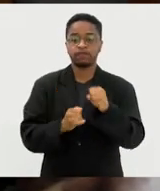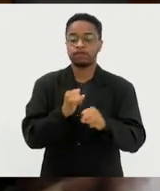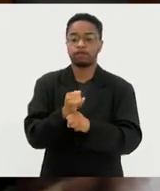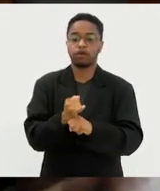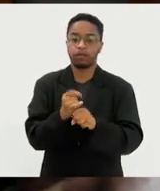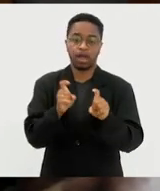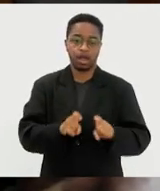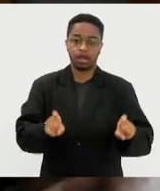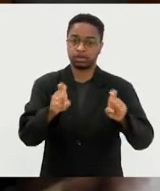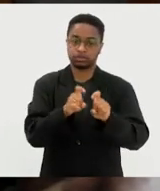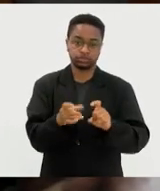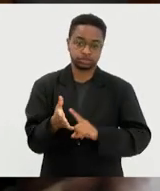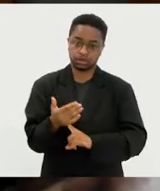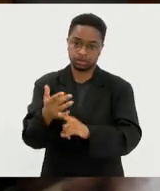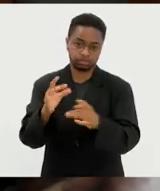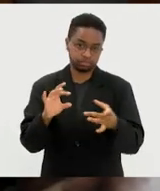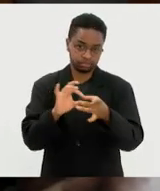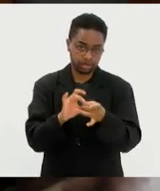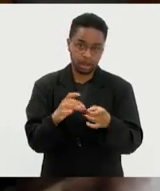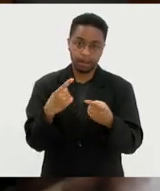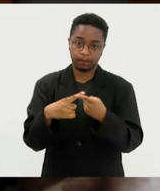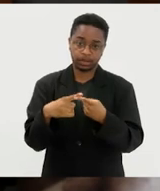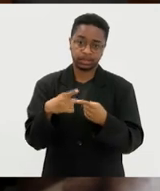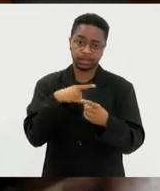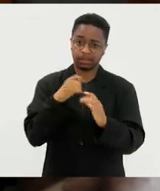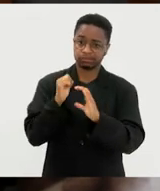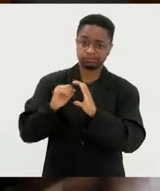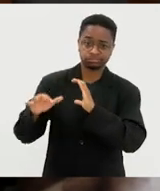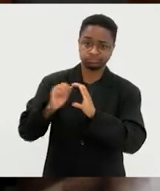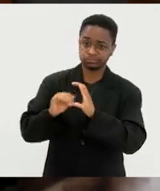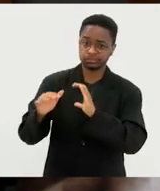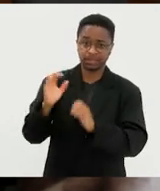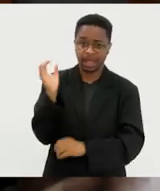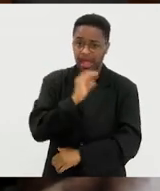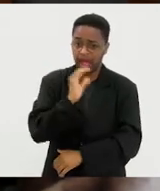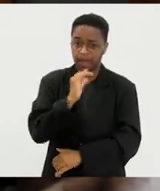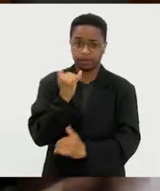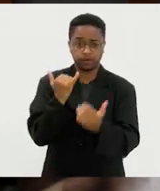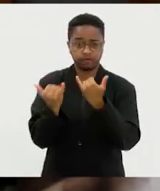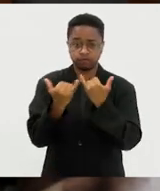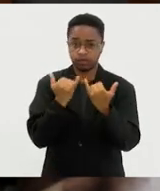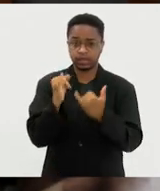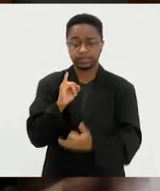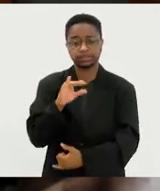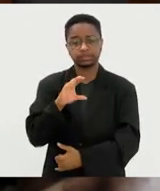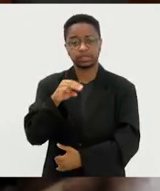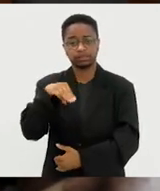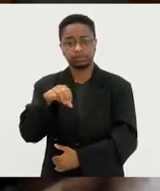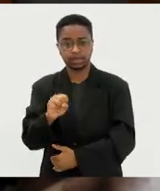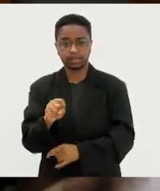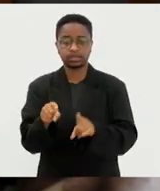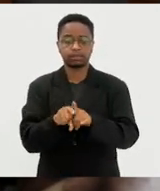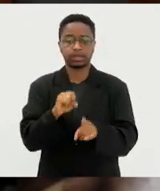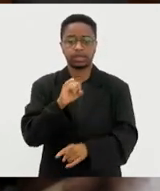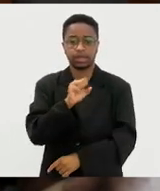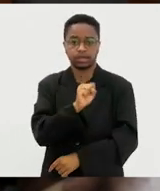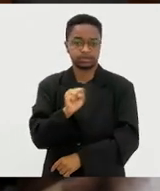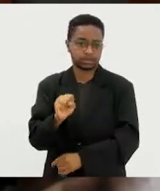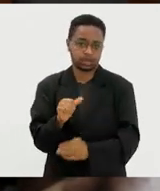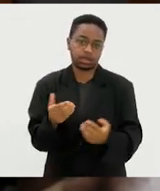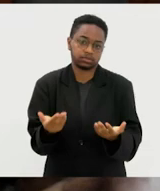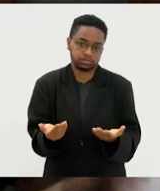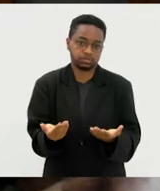vai transferir isso, um vai e vem imenso de informação de ICMS e ISS.